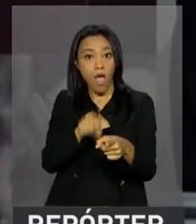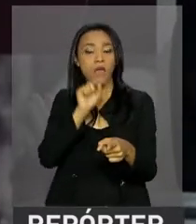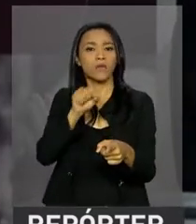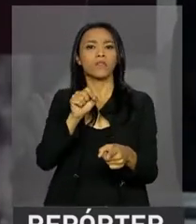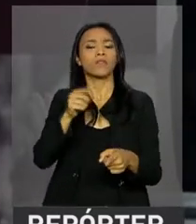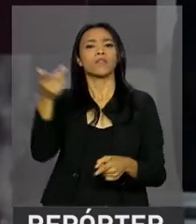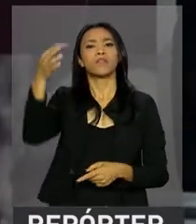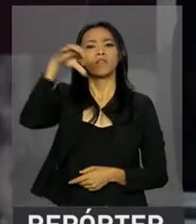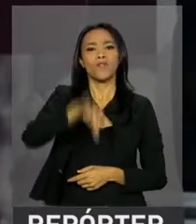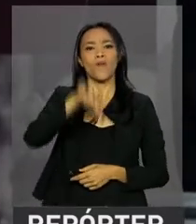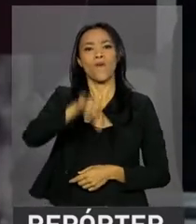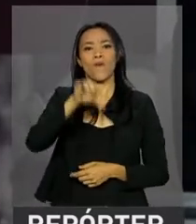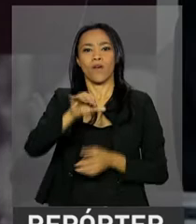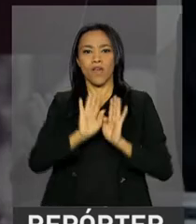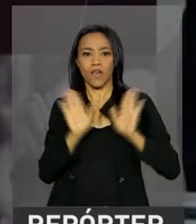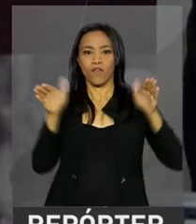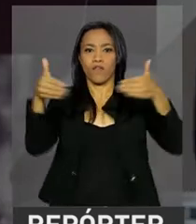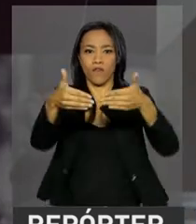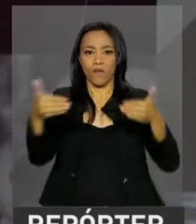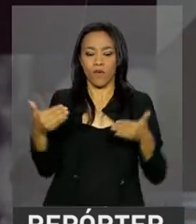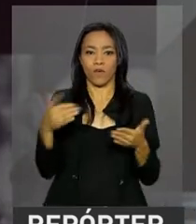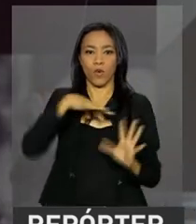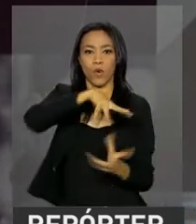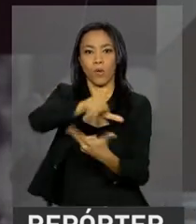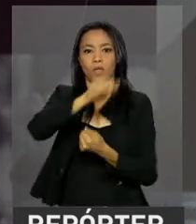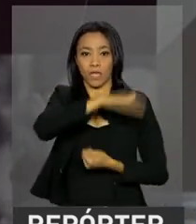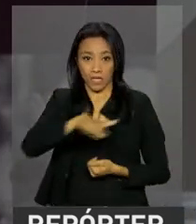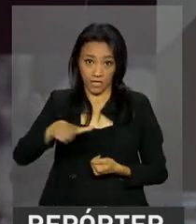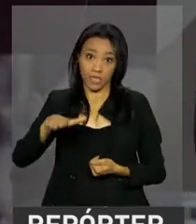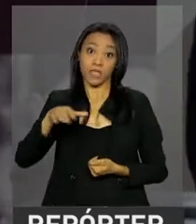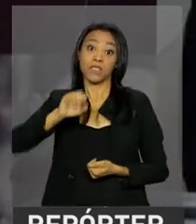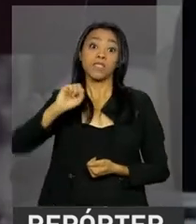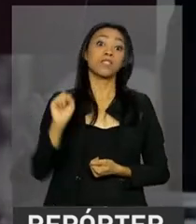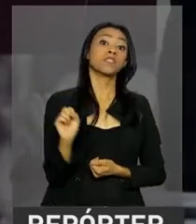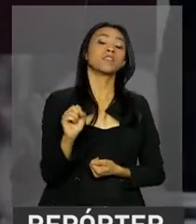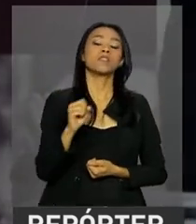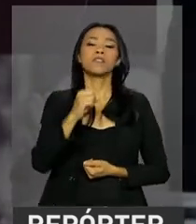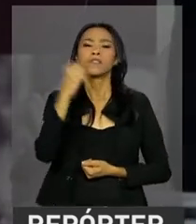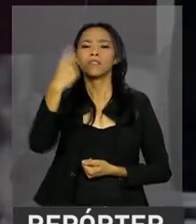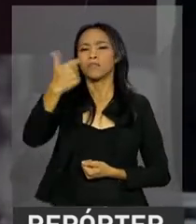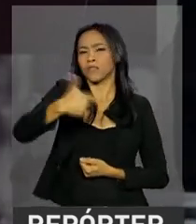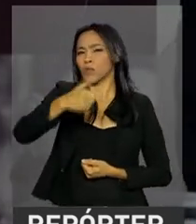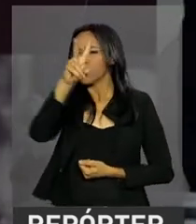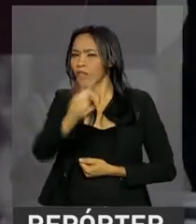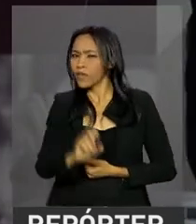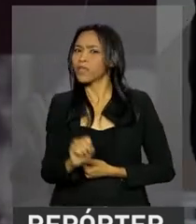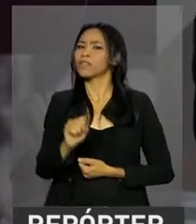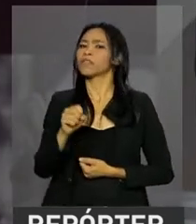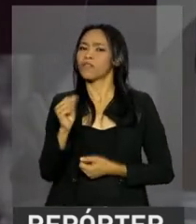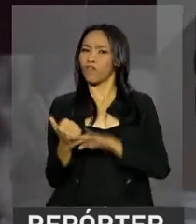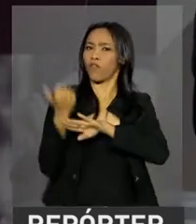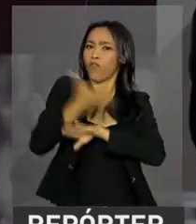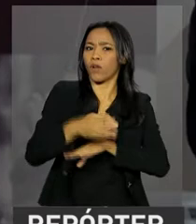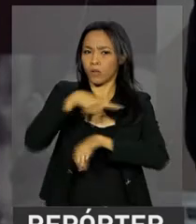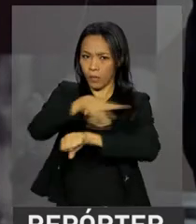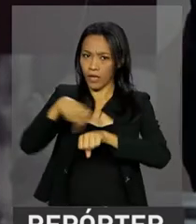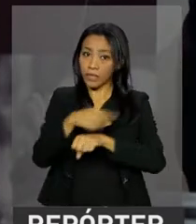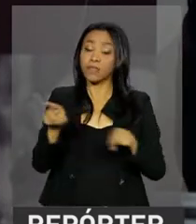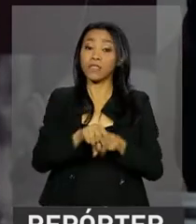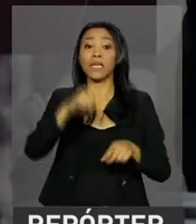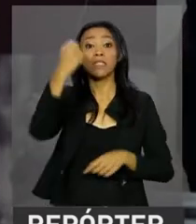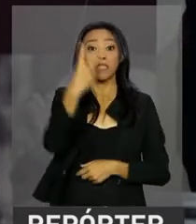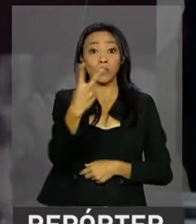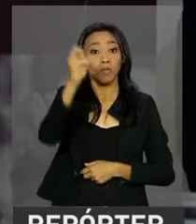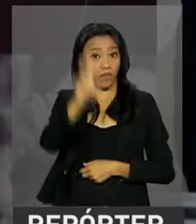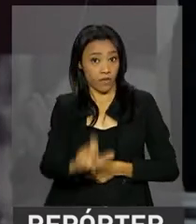9ª edição do fórum global da criança realizado pela segunda vez na hora das regras a primeira vez na américa latina ao falar